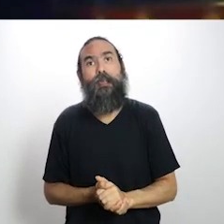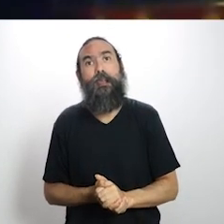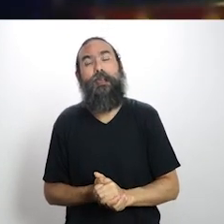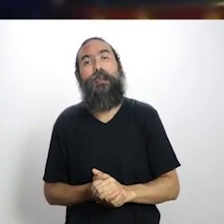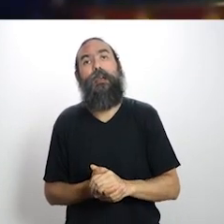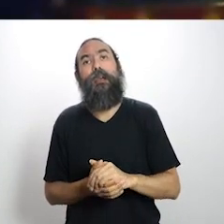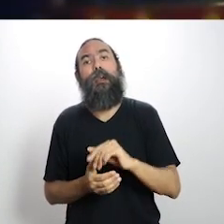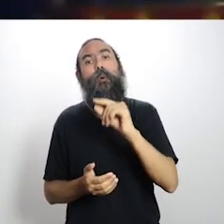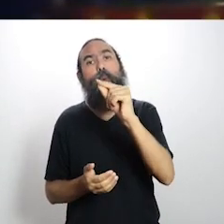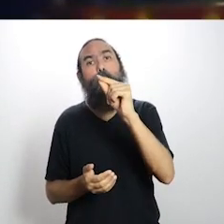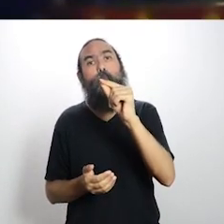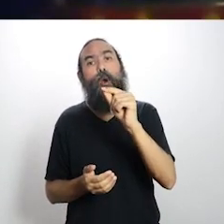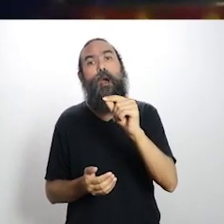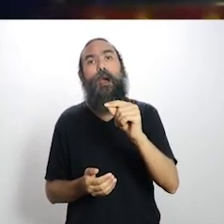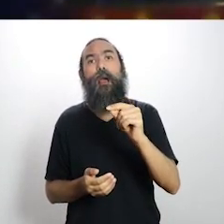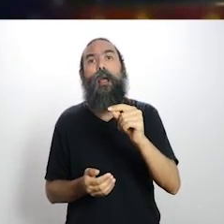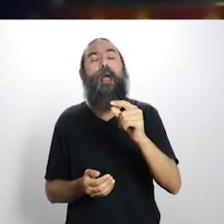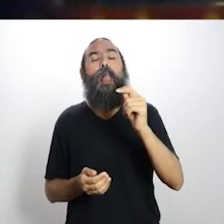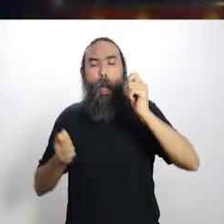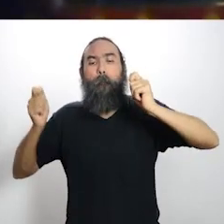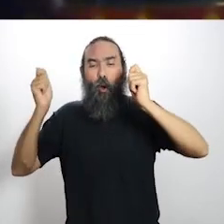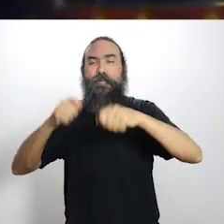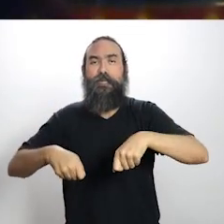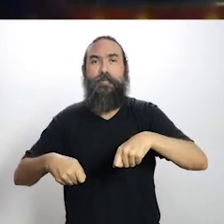maravilha vamos passar agora para o Guitinho